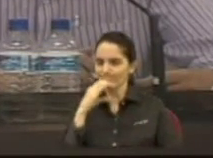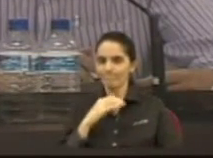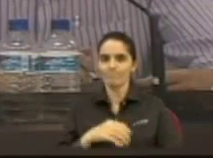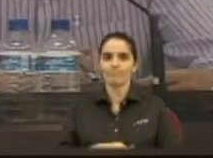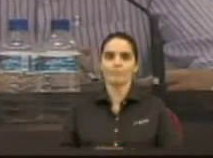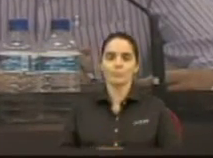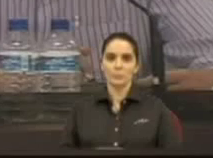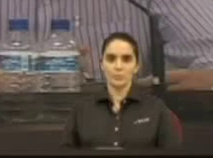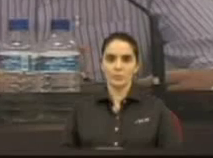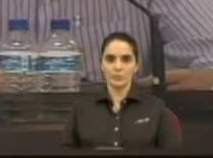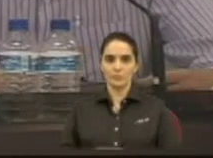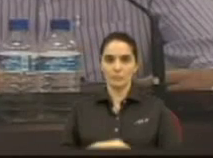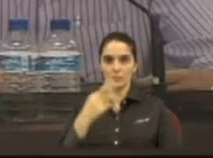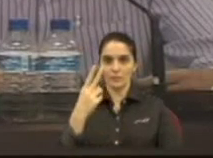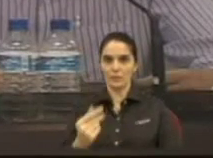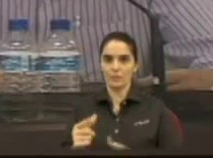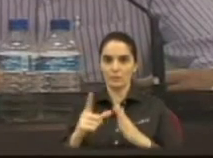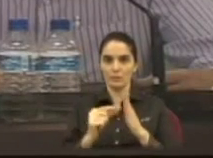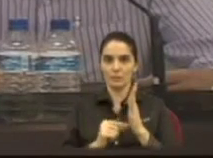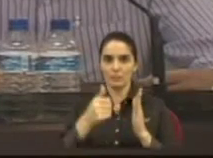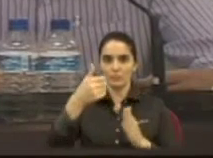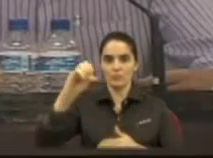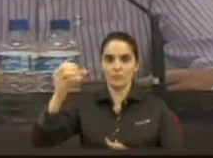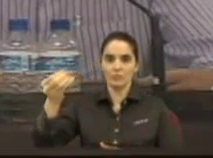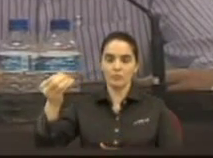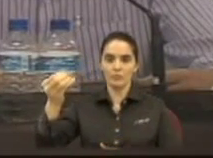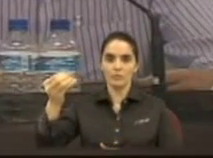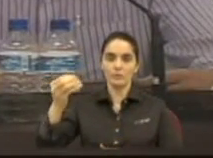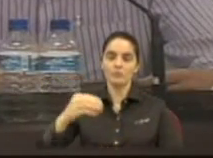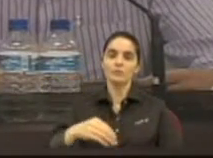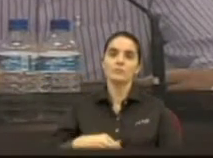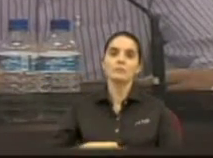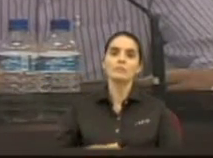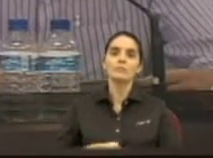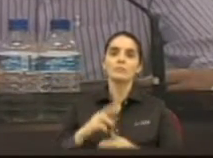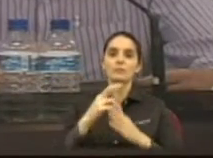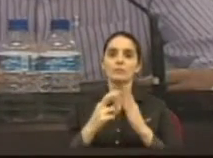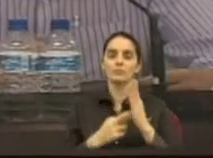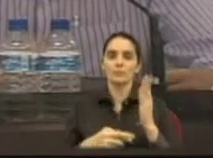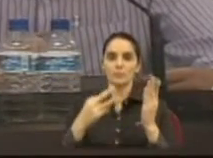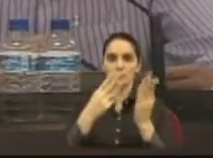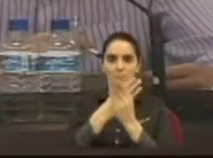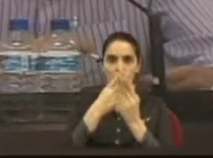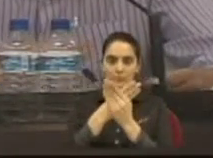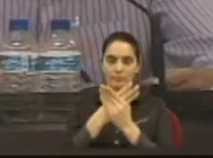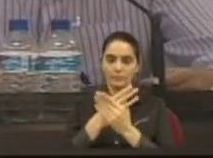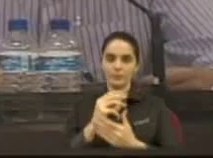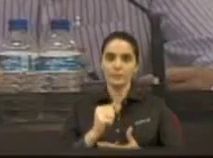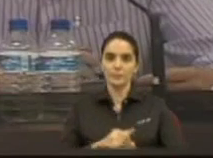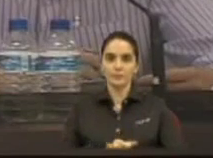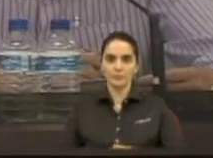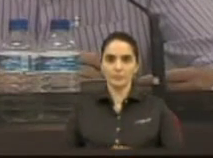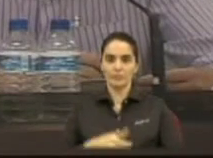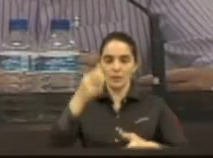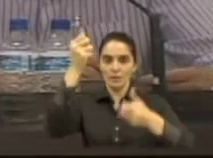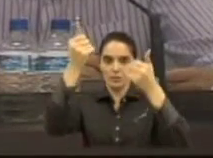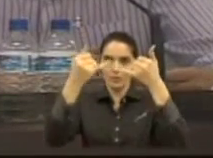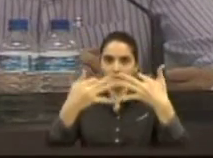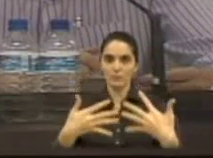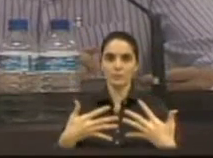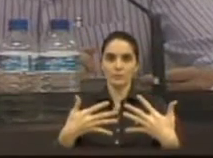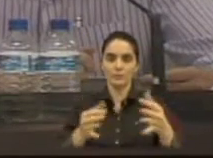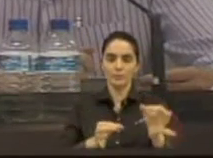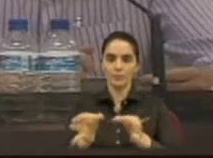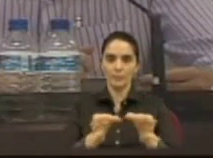especial, conforme dispõe os artigos 190 e seguintes do Regimento Interno da Câmara Municipal de Limeira. Justificativa.